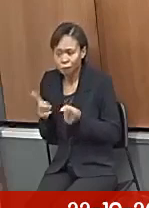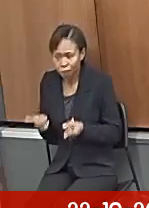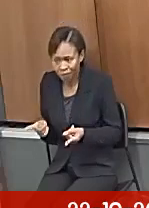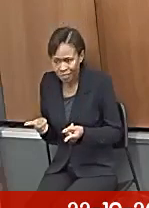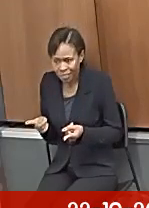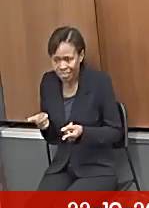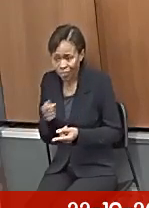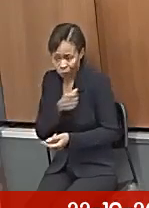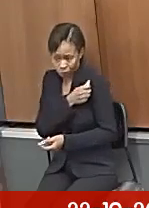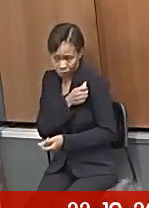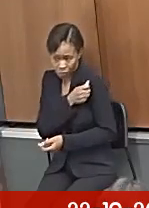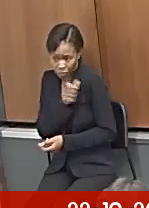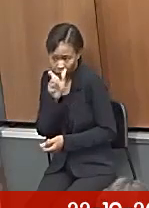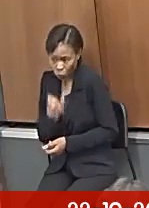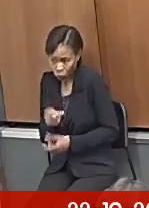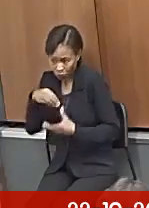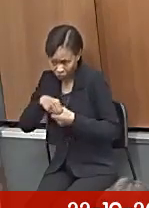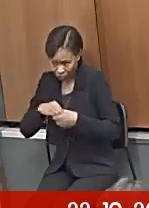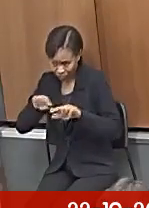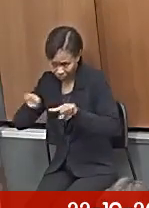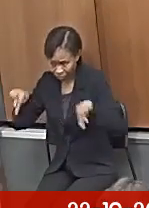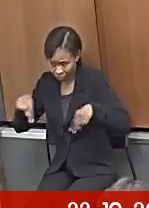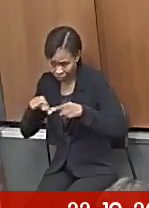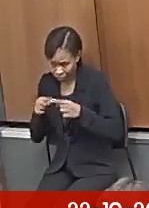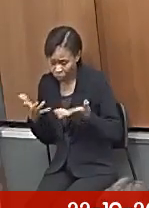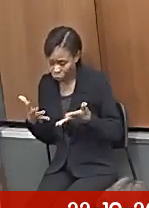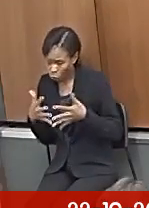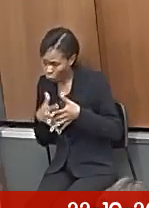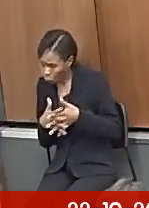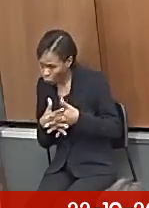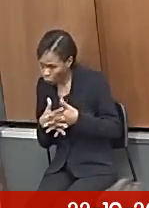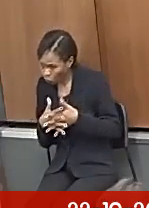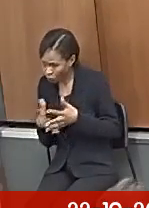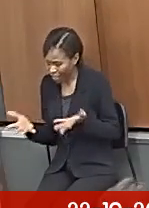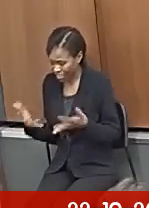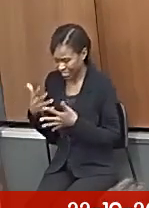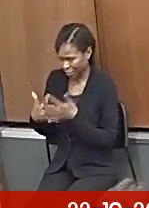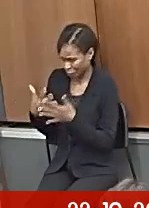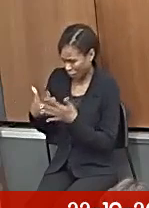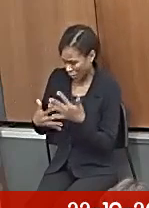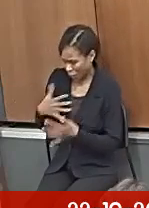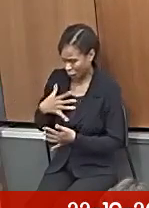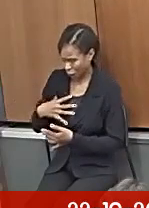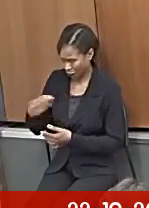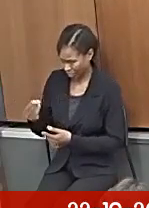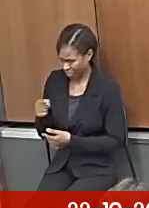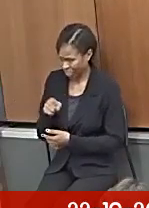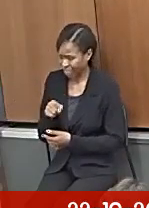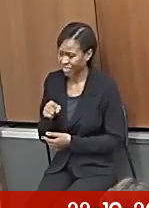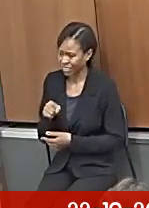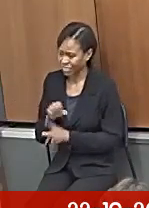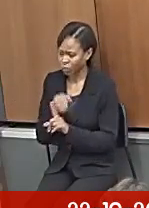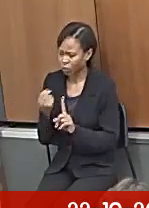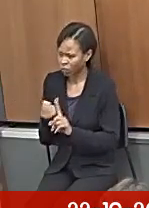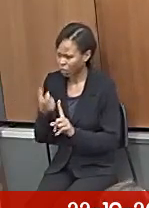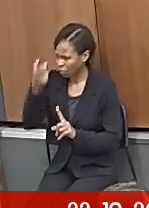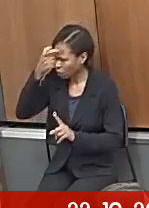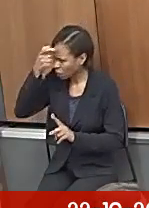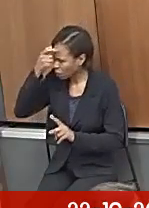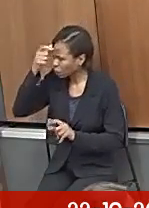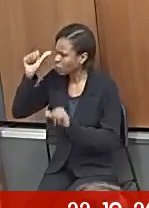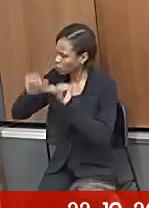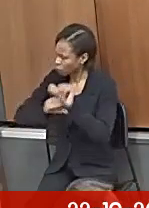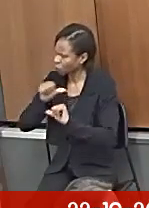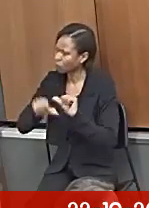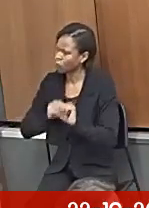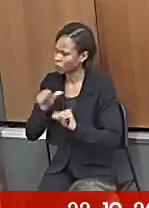esse aluno ele vai entrar em crise na sala? Ele vai atrapalhar meu filho de aprender? Então, essa concepção da sociedade, ela precisa mudar.